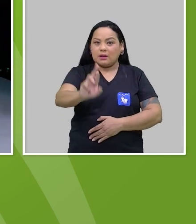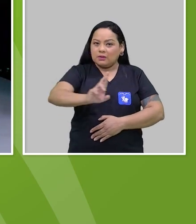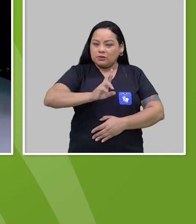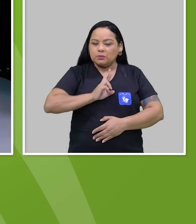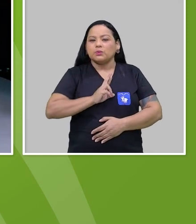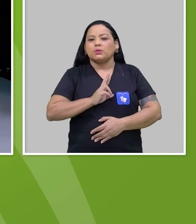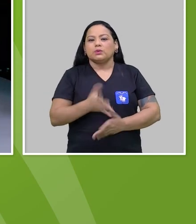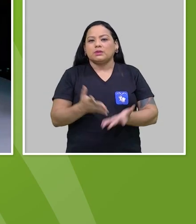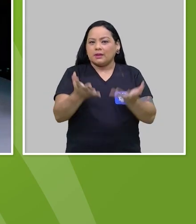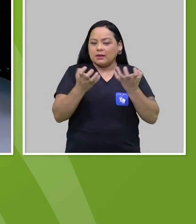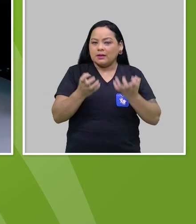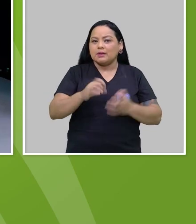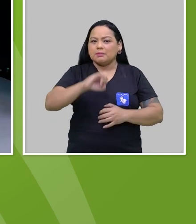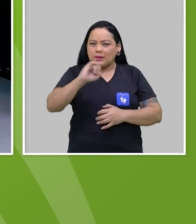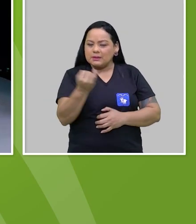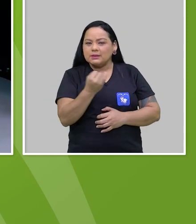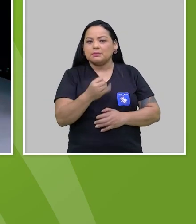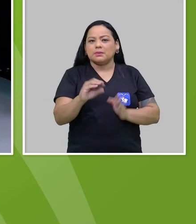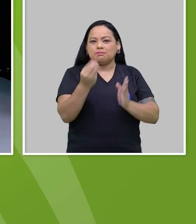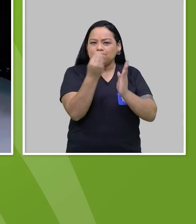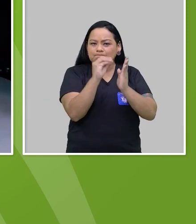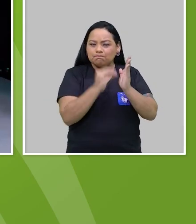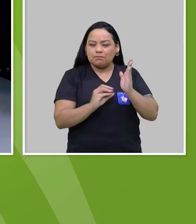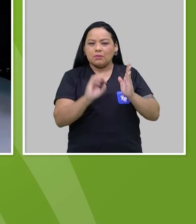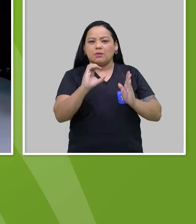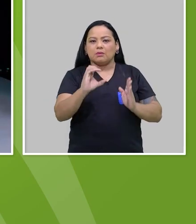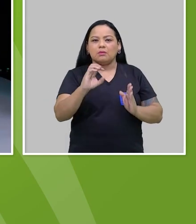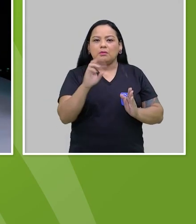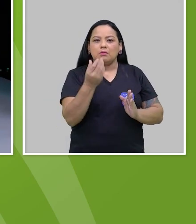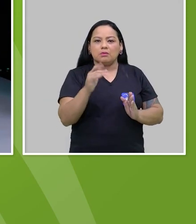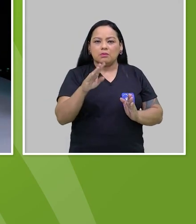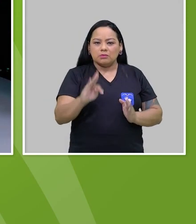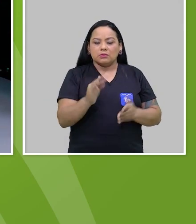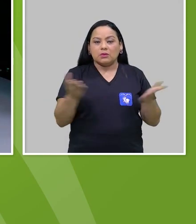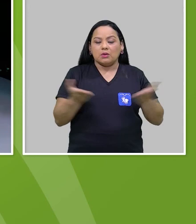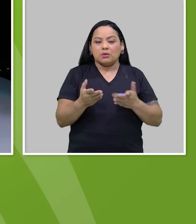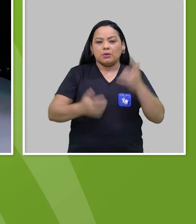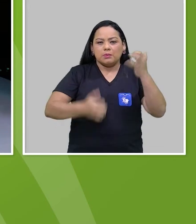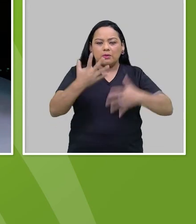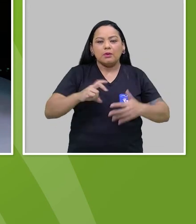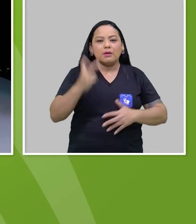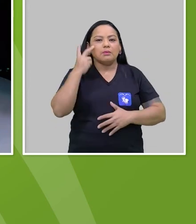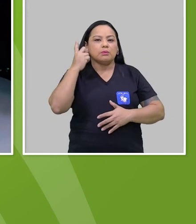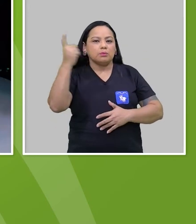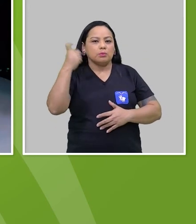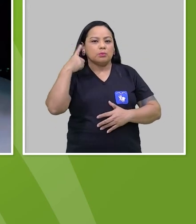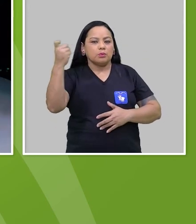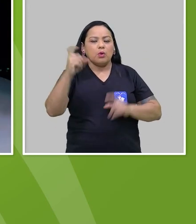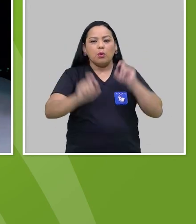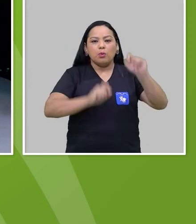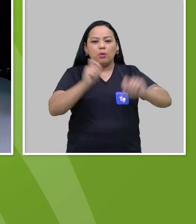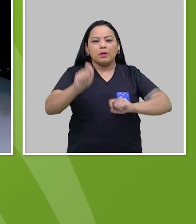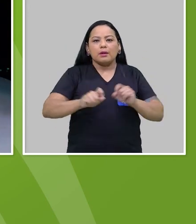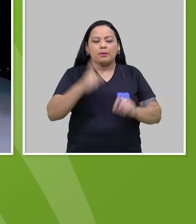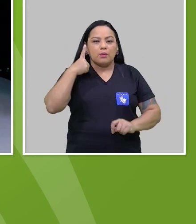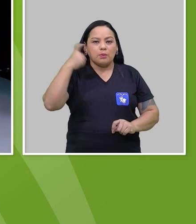quero que vocês participem pelo chat. Muito bem. Agora a gente vai falar sobre o som. Gente, o que é